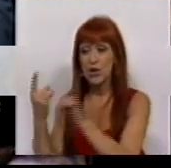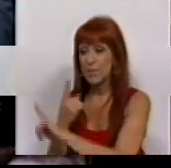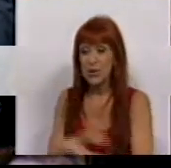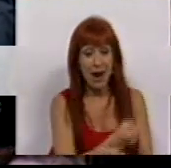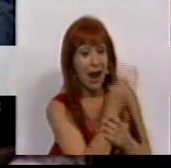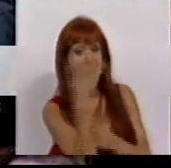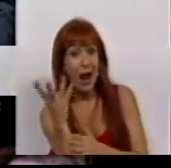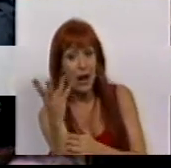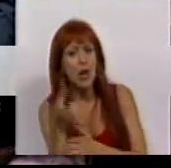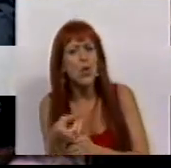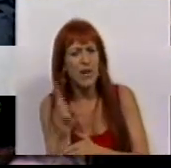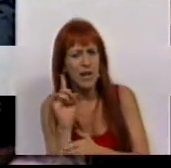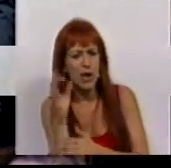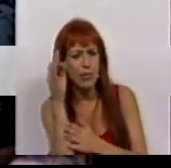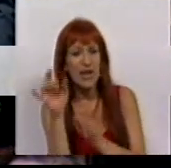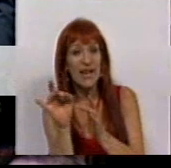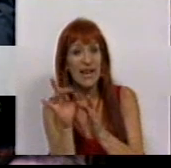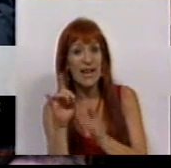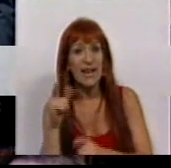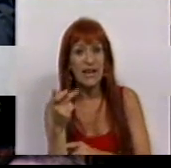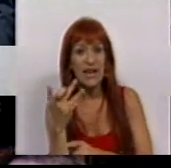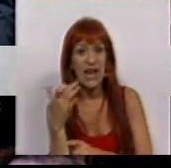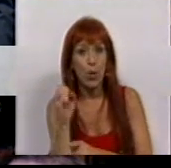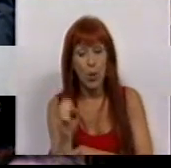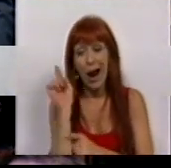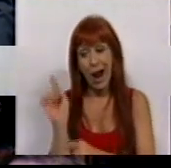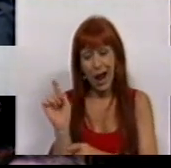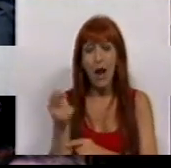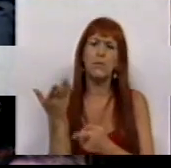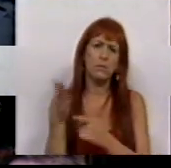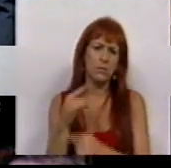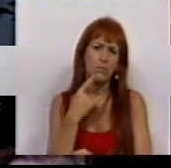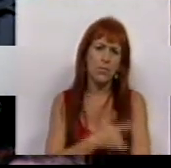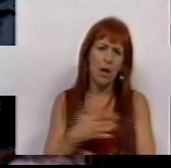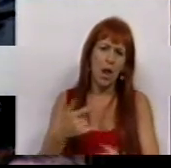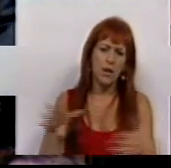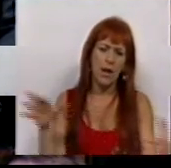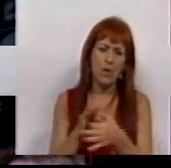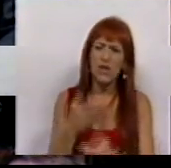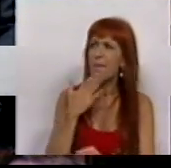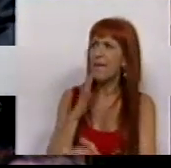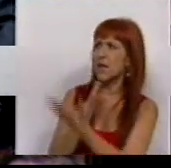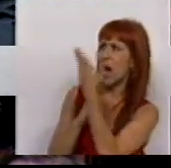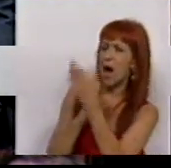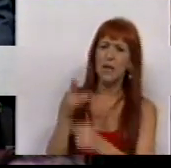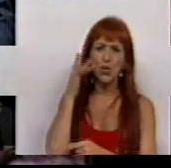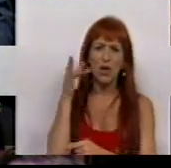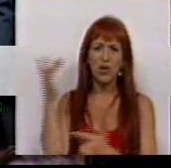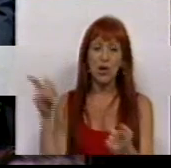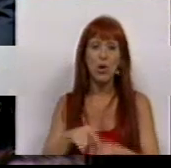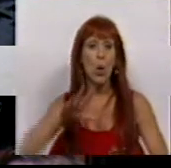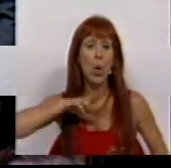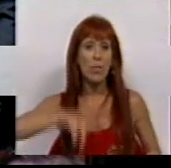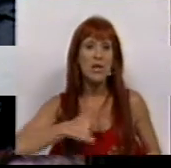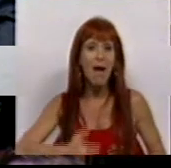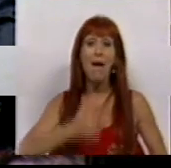entre estes, 96% do trigo. O exemplo do trigo é flagrante nesta relação de dependência do exterior. O